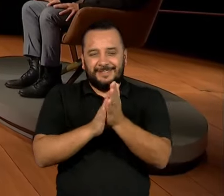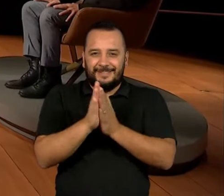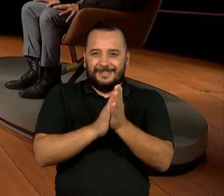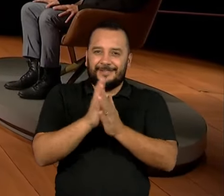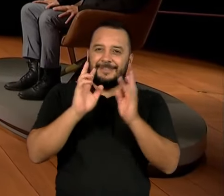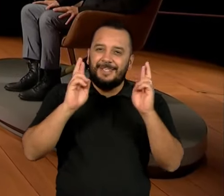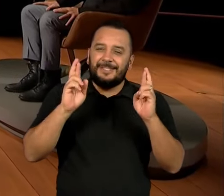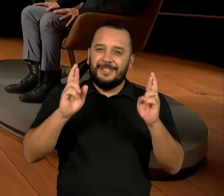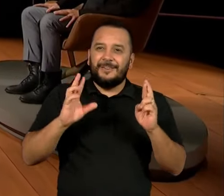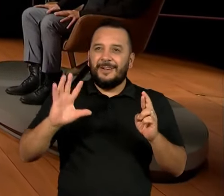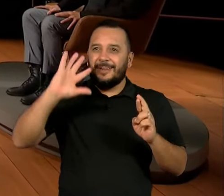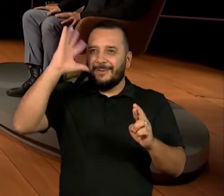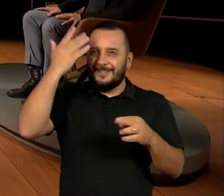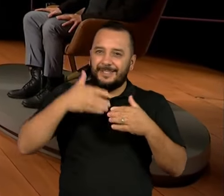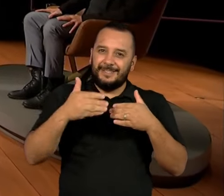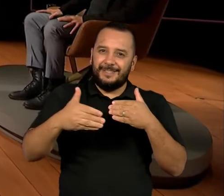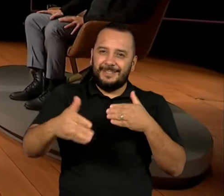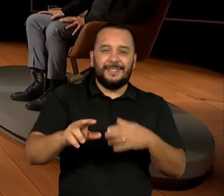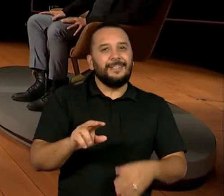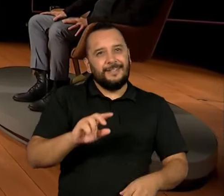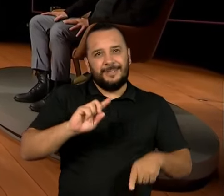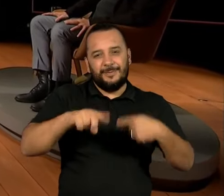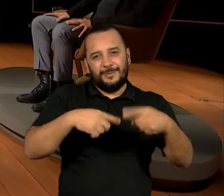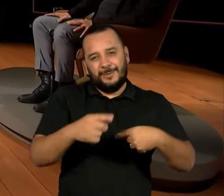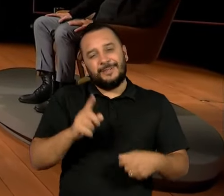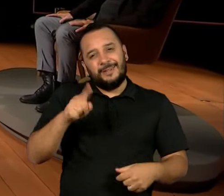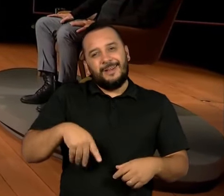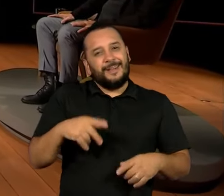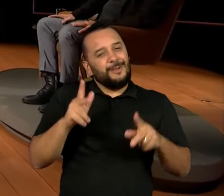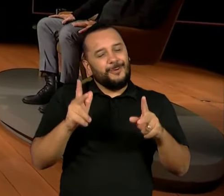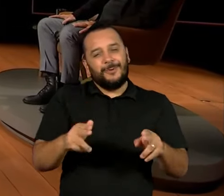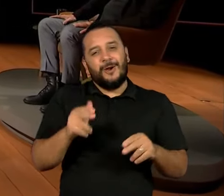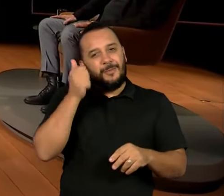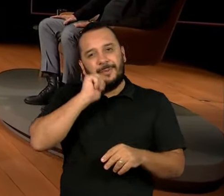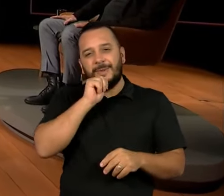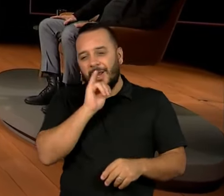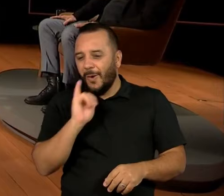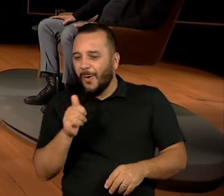sobre o que aconteceria a seguir. Era uma novela, portanto.